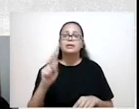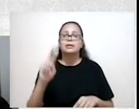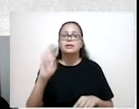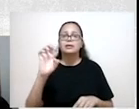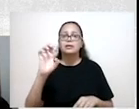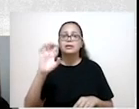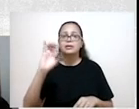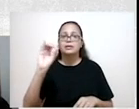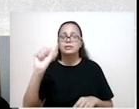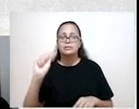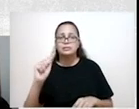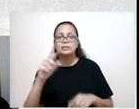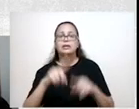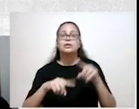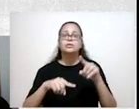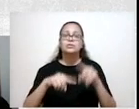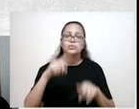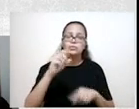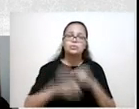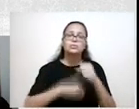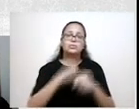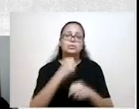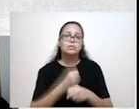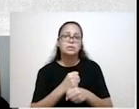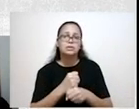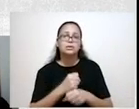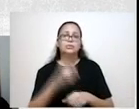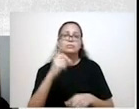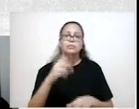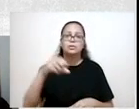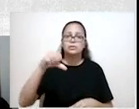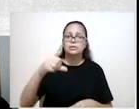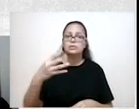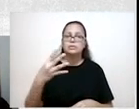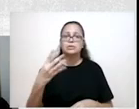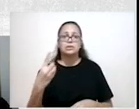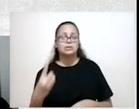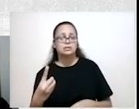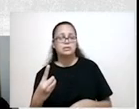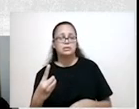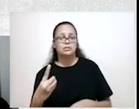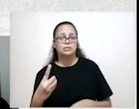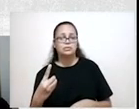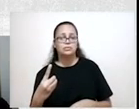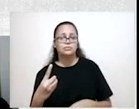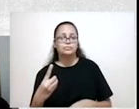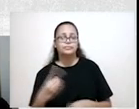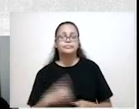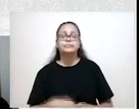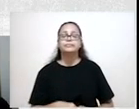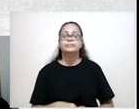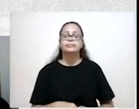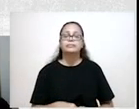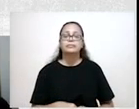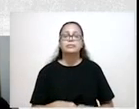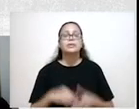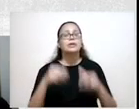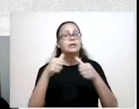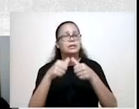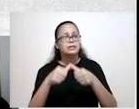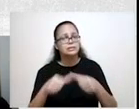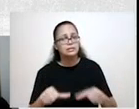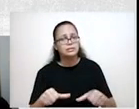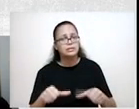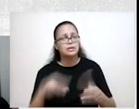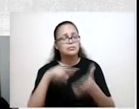de 1941, ao avaliar que as conquistas do eixo na Europa Ocidental estavam